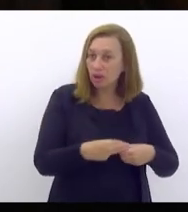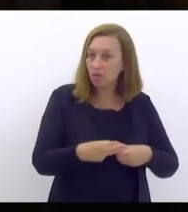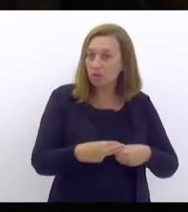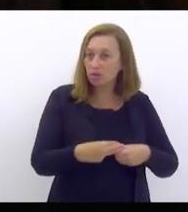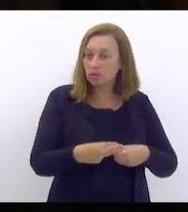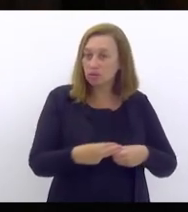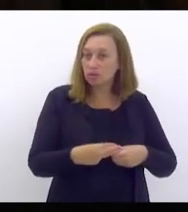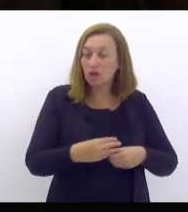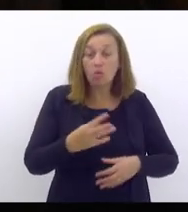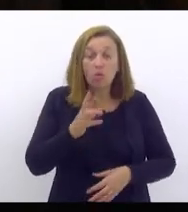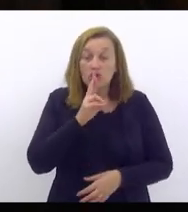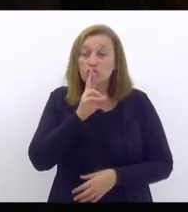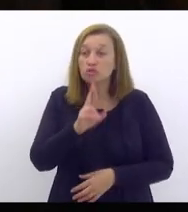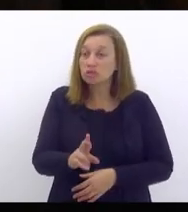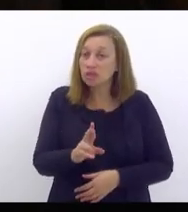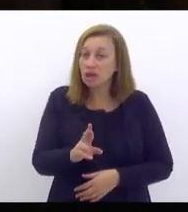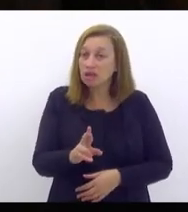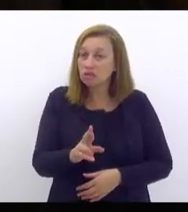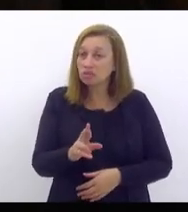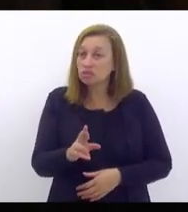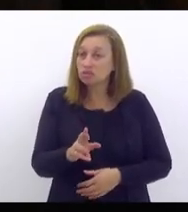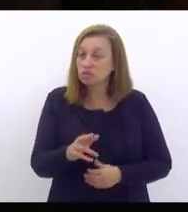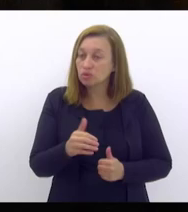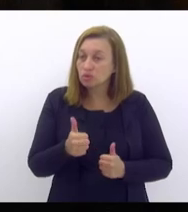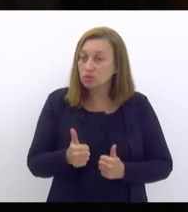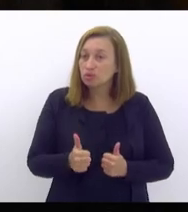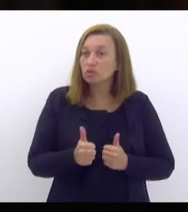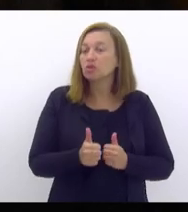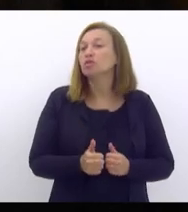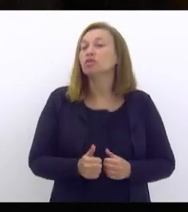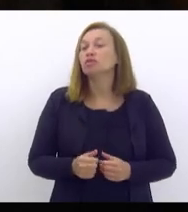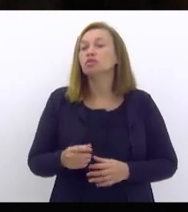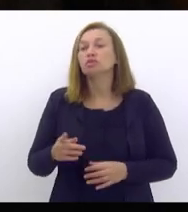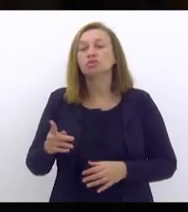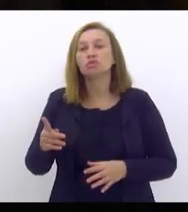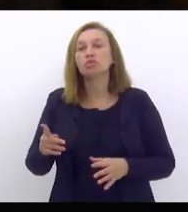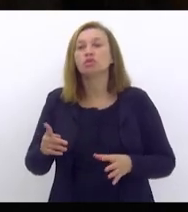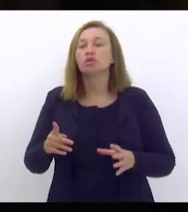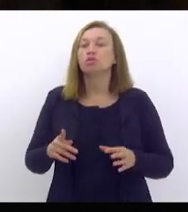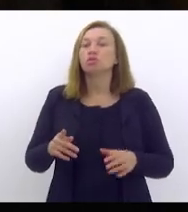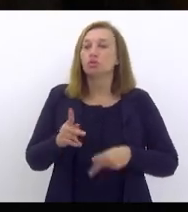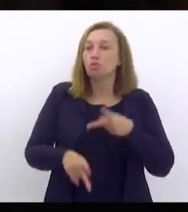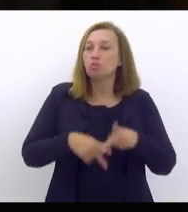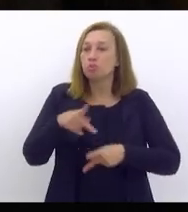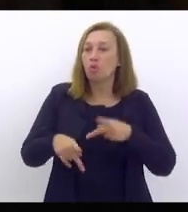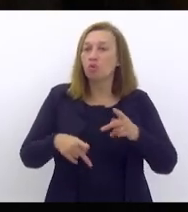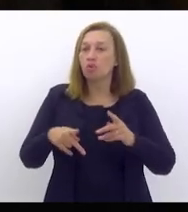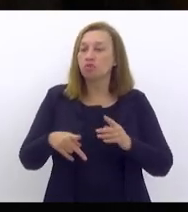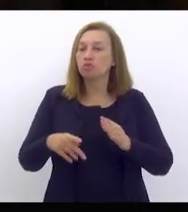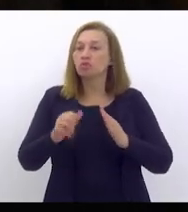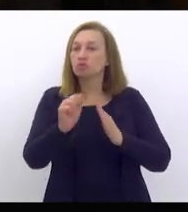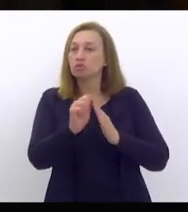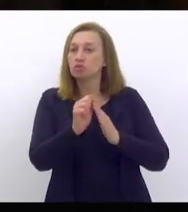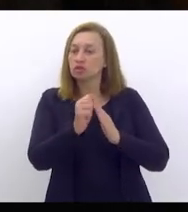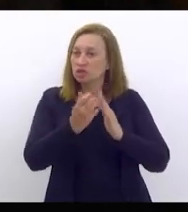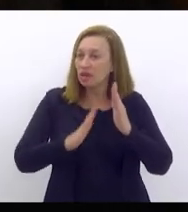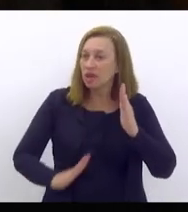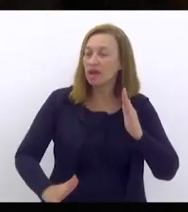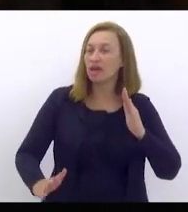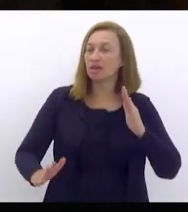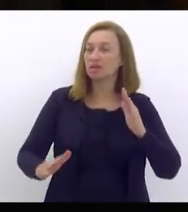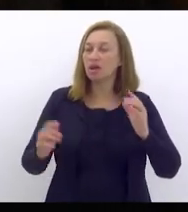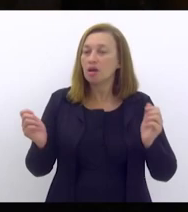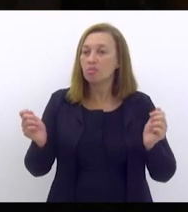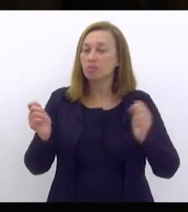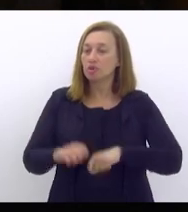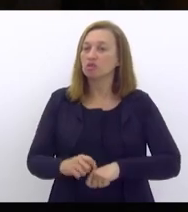é resultado do protagonismo do povo de santo, do povo de terreiro, que nos concedeu a possibilidade